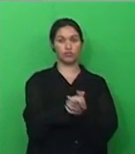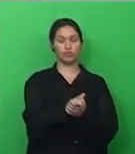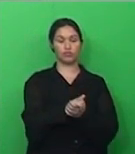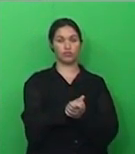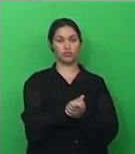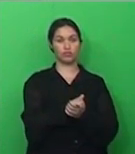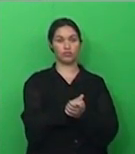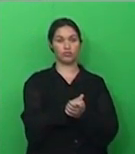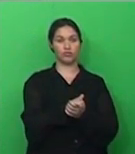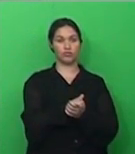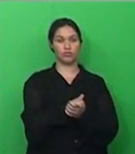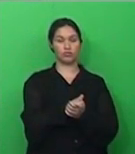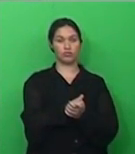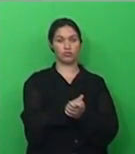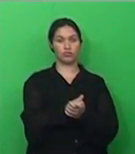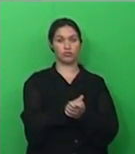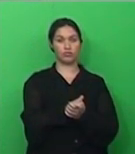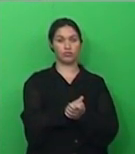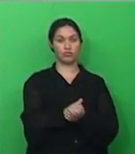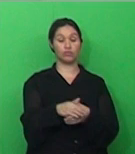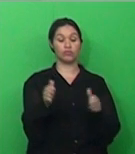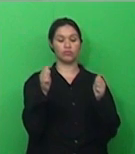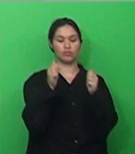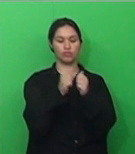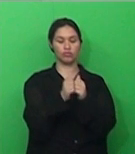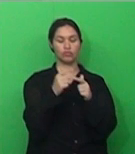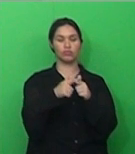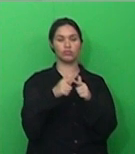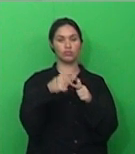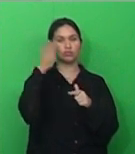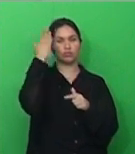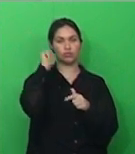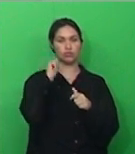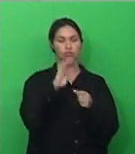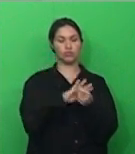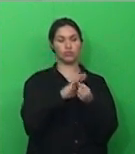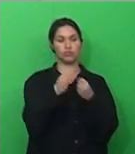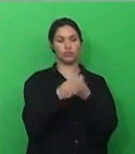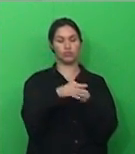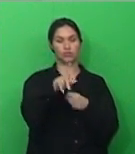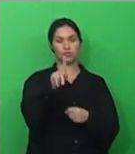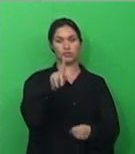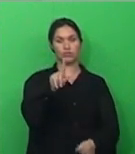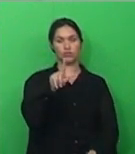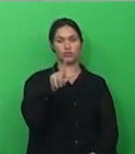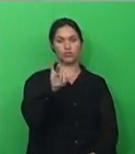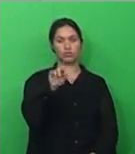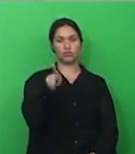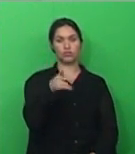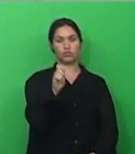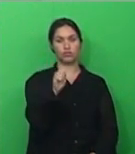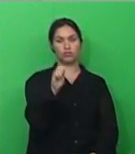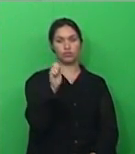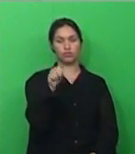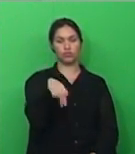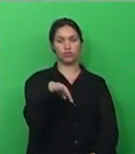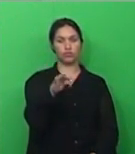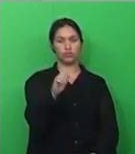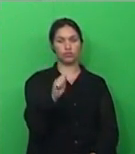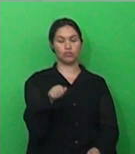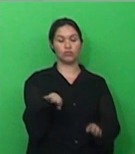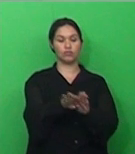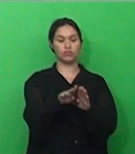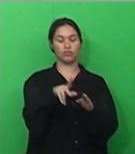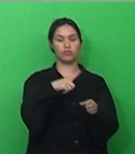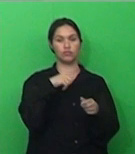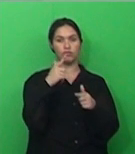é esquecido por todos, e nós não somos vereadores só de um bairro, somos vereador de toda a cidade, então pode, temos